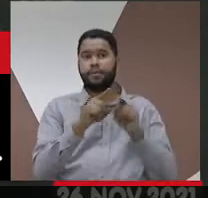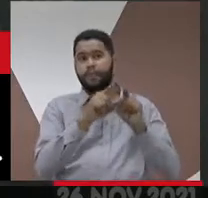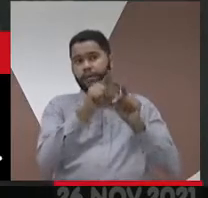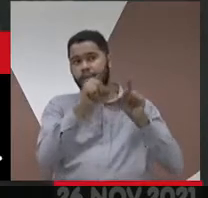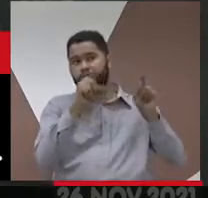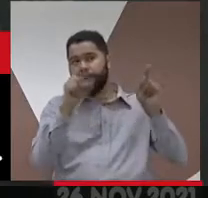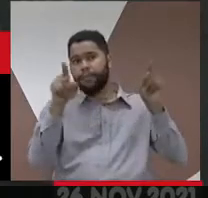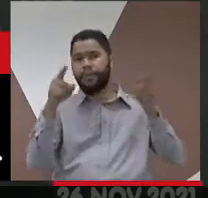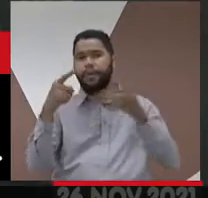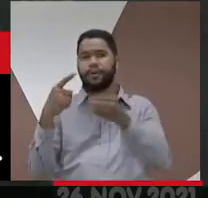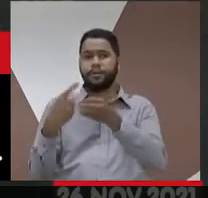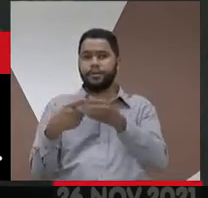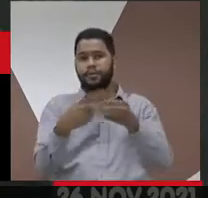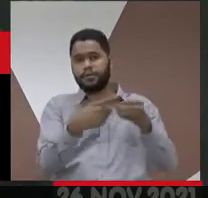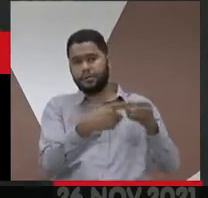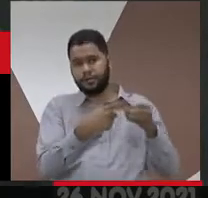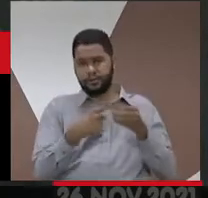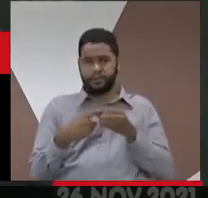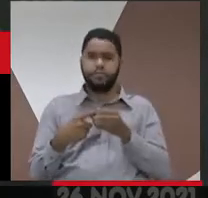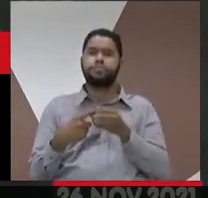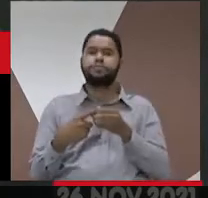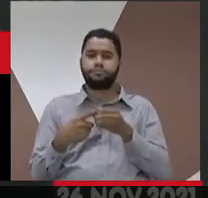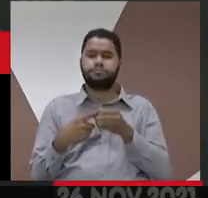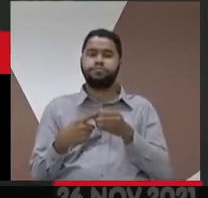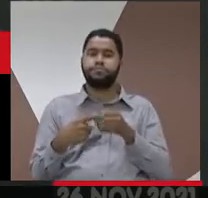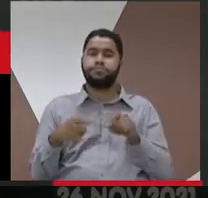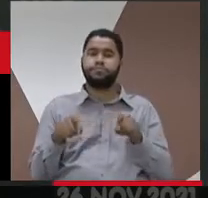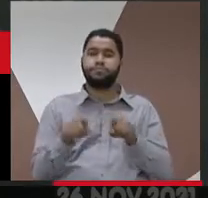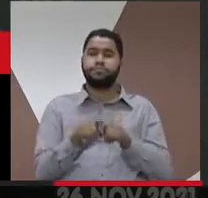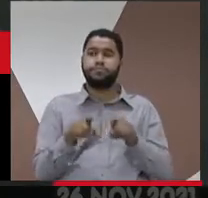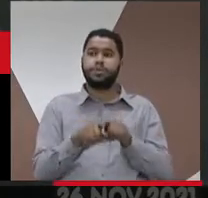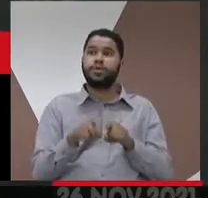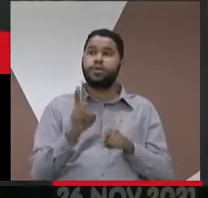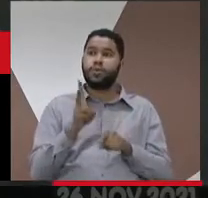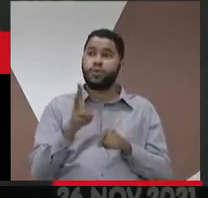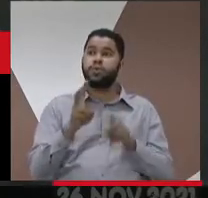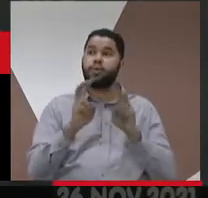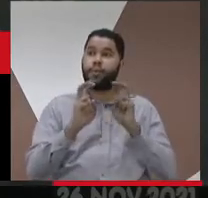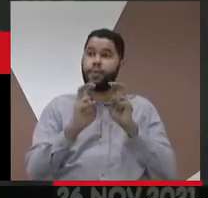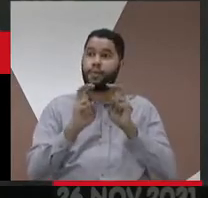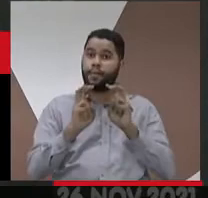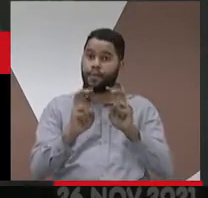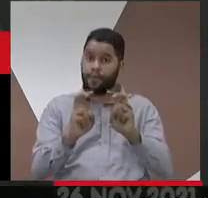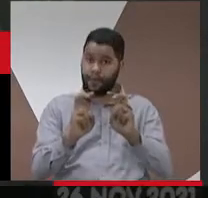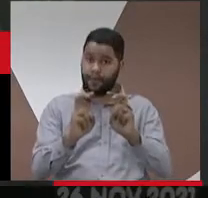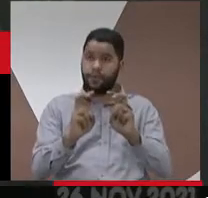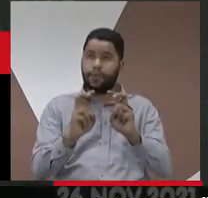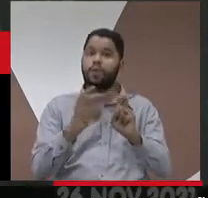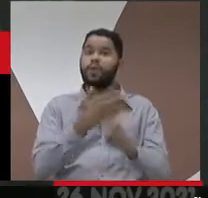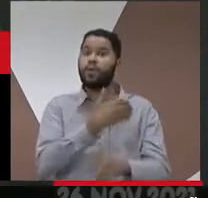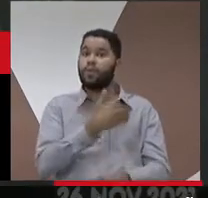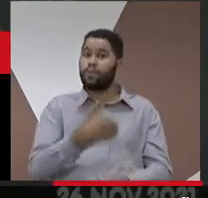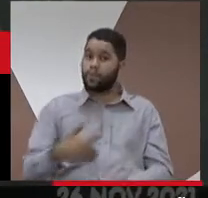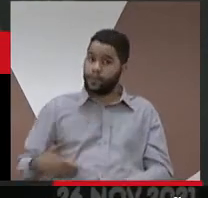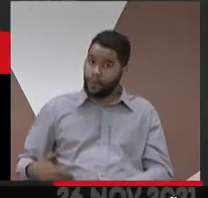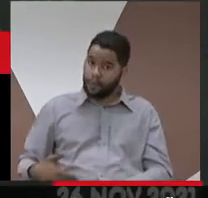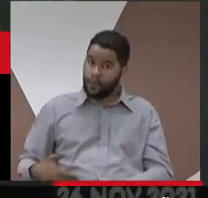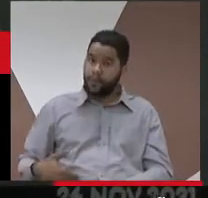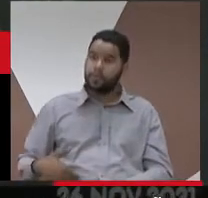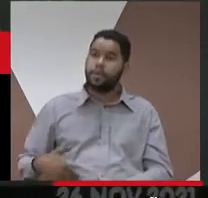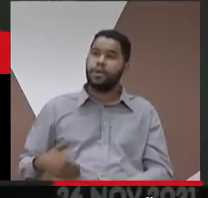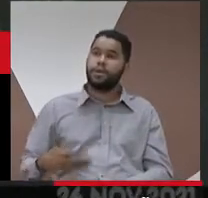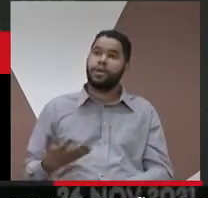várias cidades da região metropolitana e que continue sendo um metrô público, com